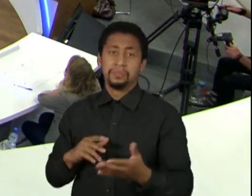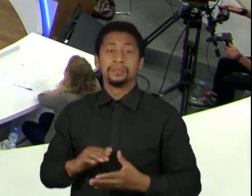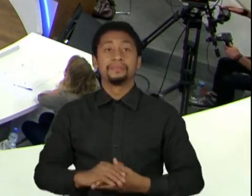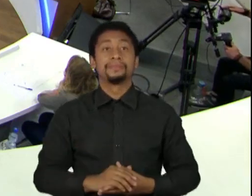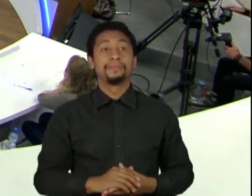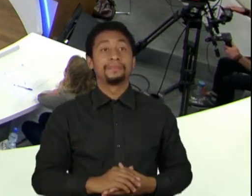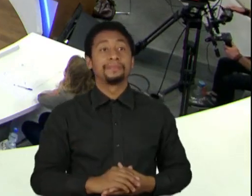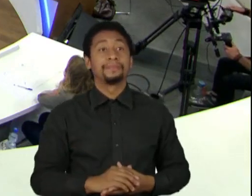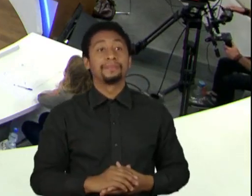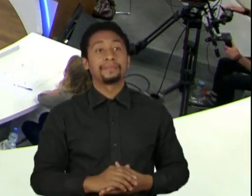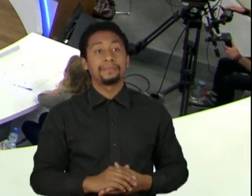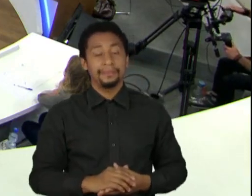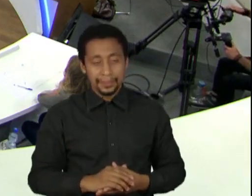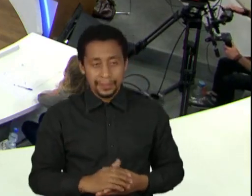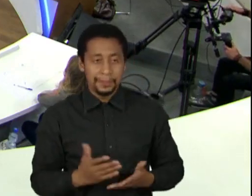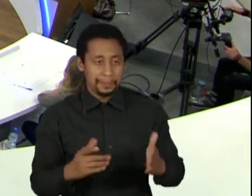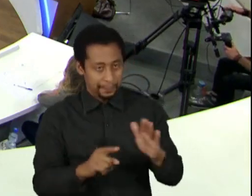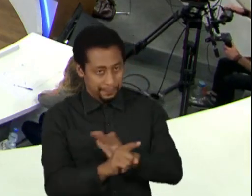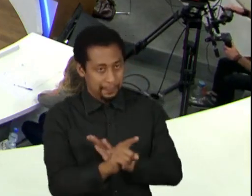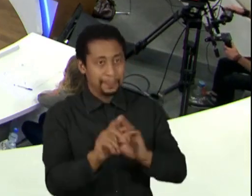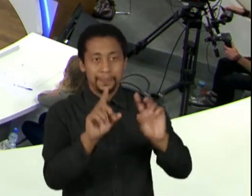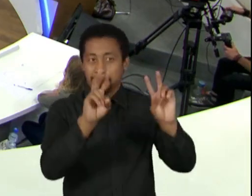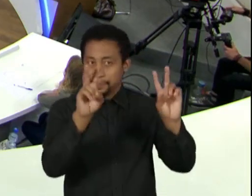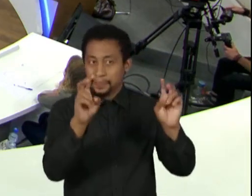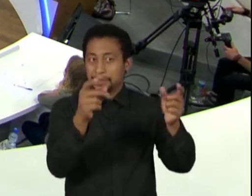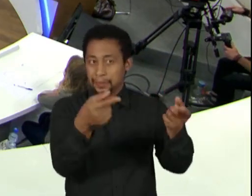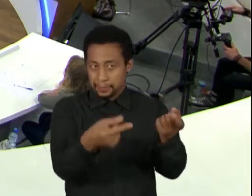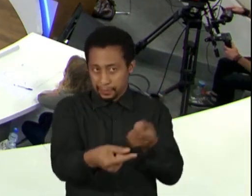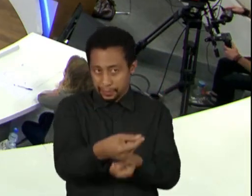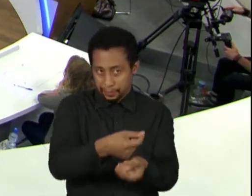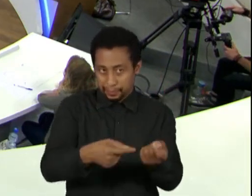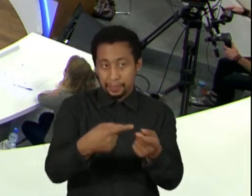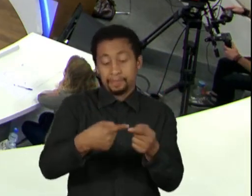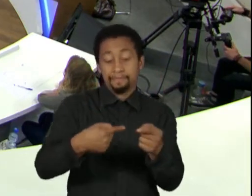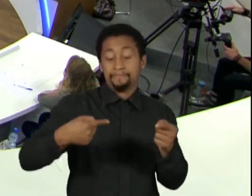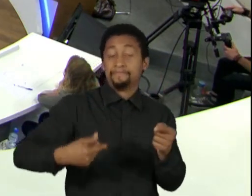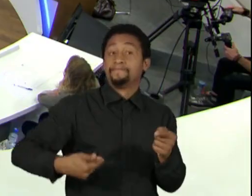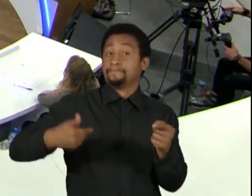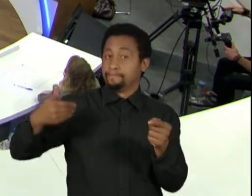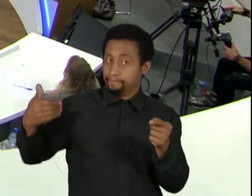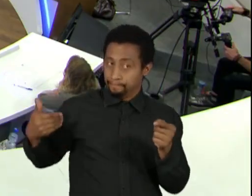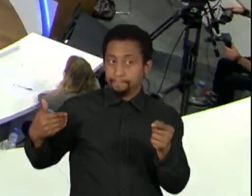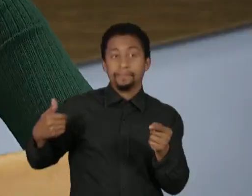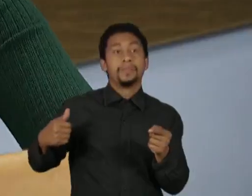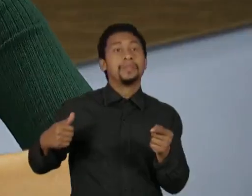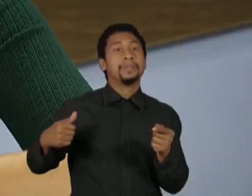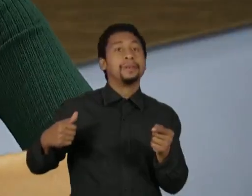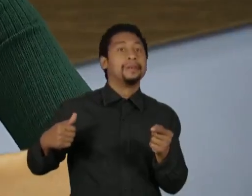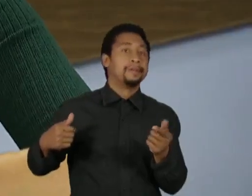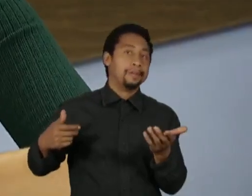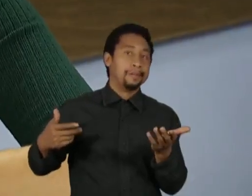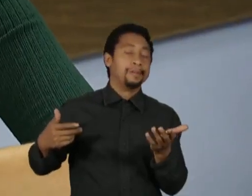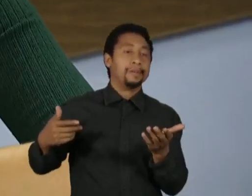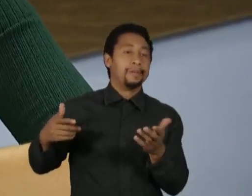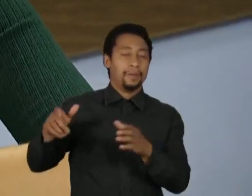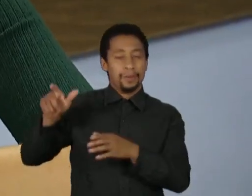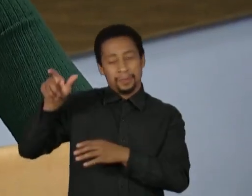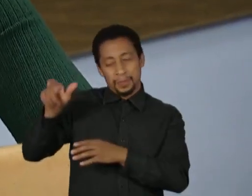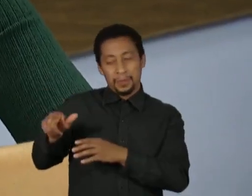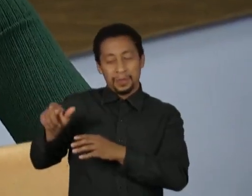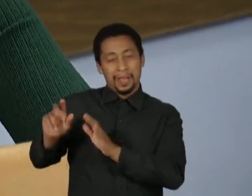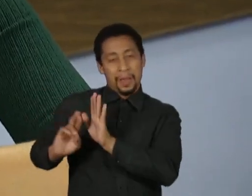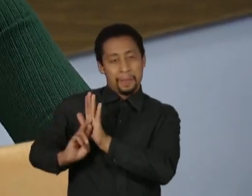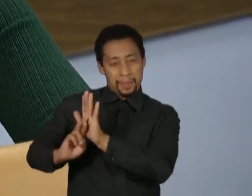Ministro eu queria falar um pouquinho de Economia é na semana passada ajudo Presidente né que representa o presidente Lula no